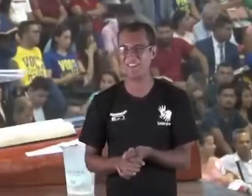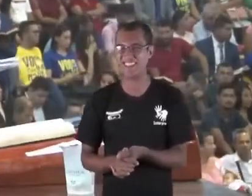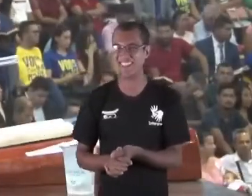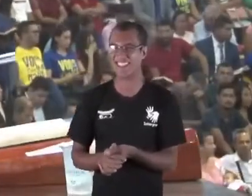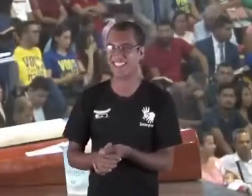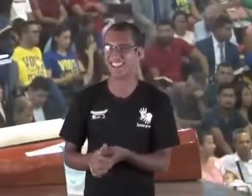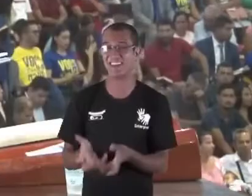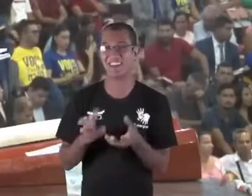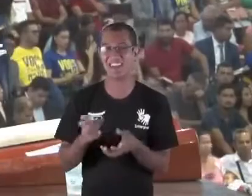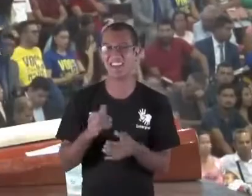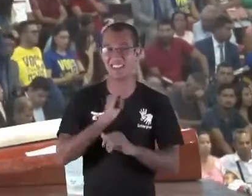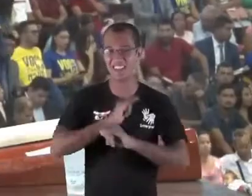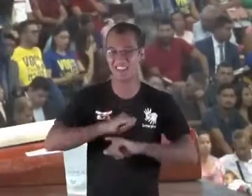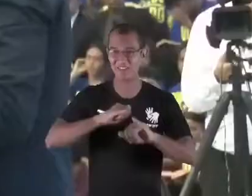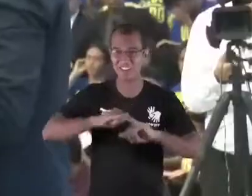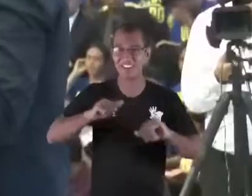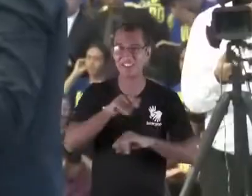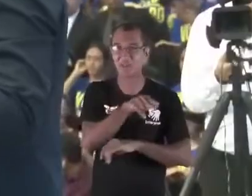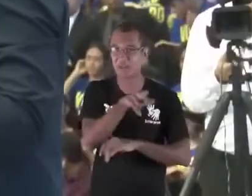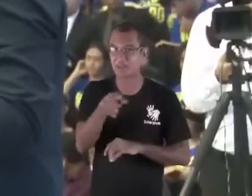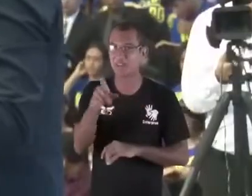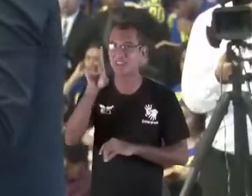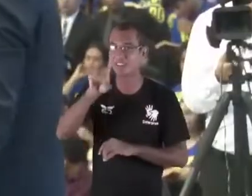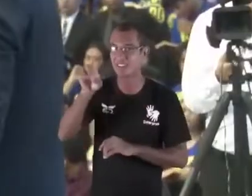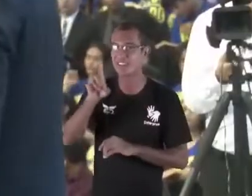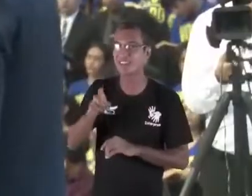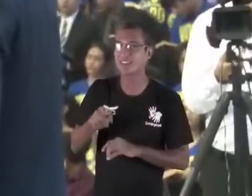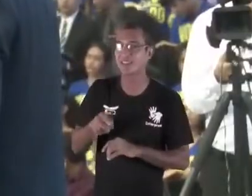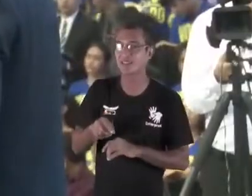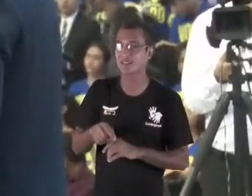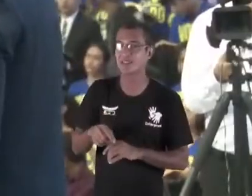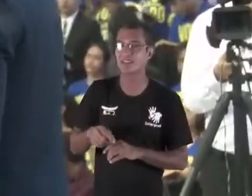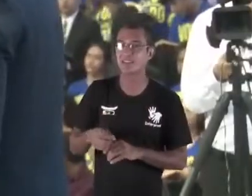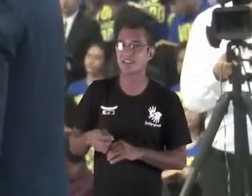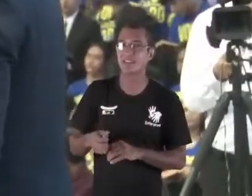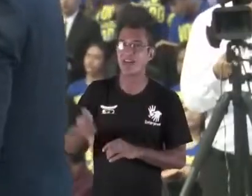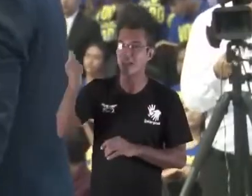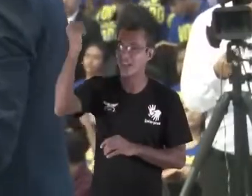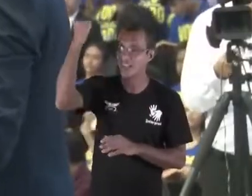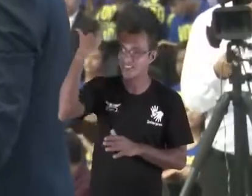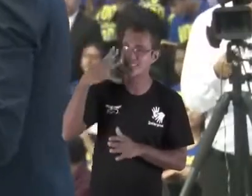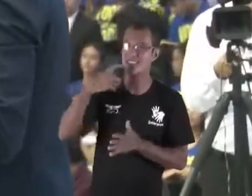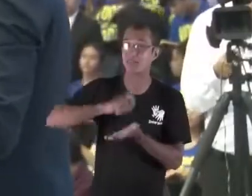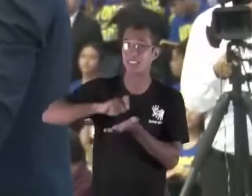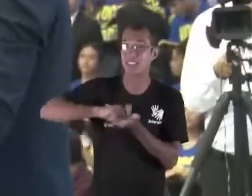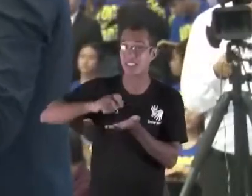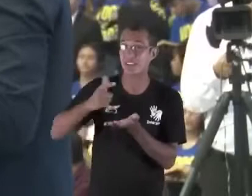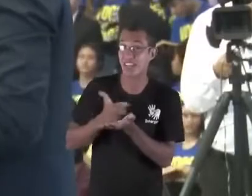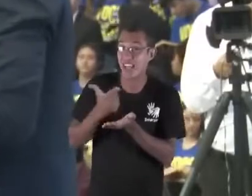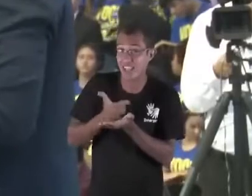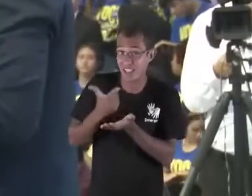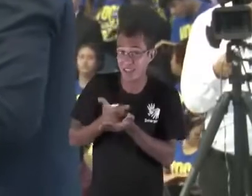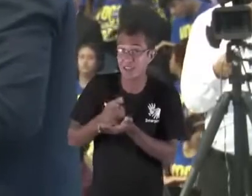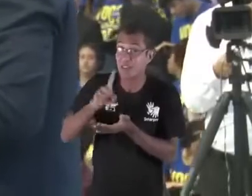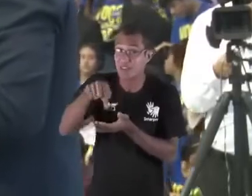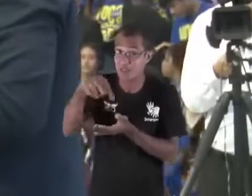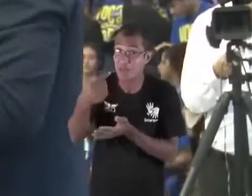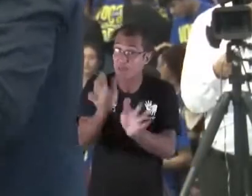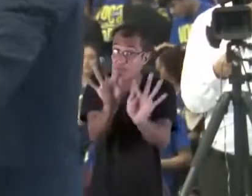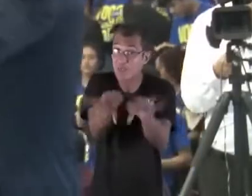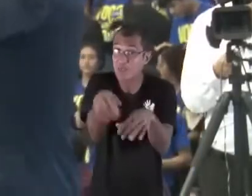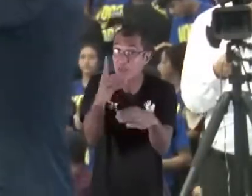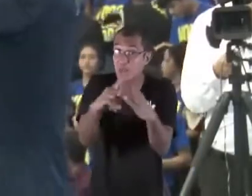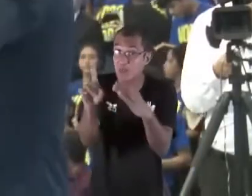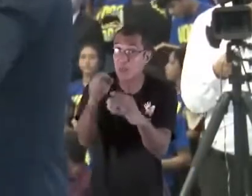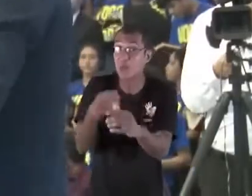aos irmãos que Deus tem nos dado graça para escrever livros, e depois da bênção apostólica